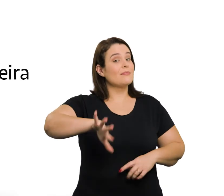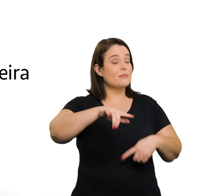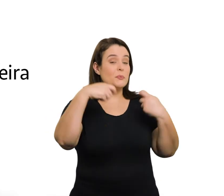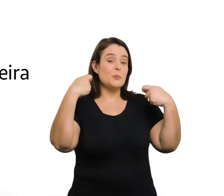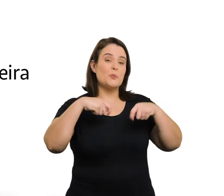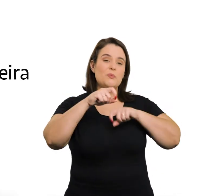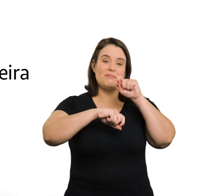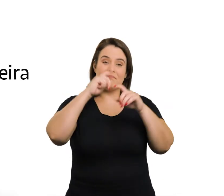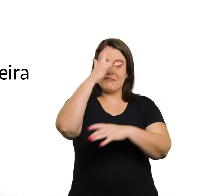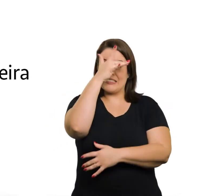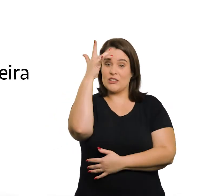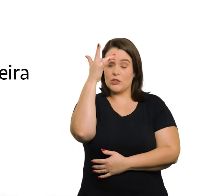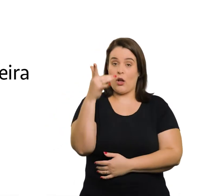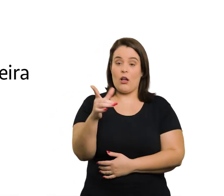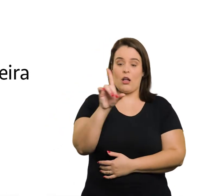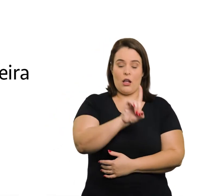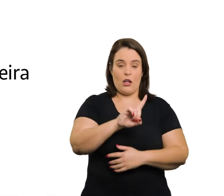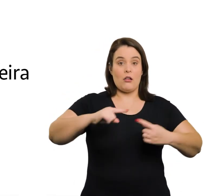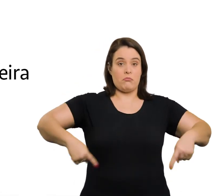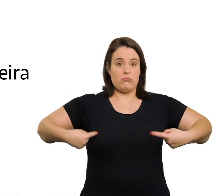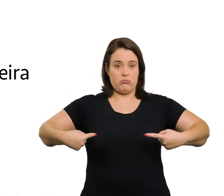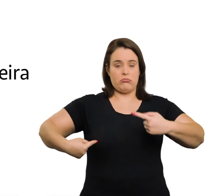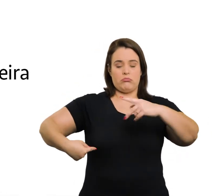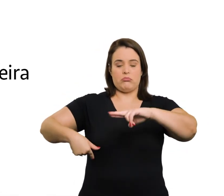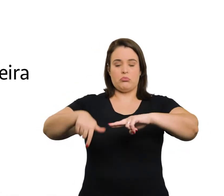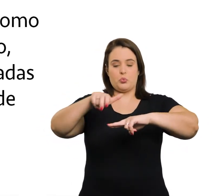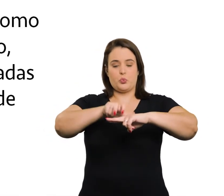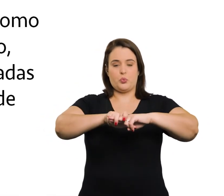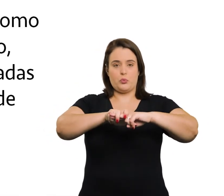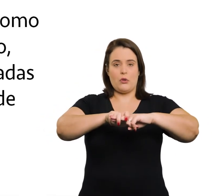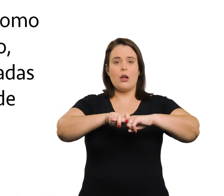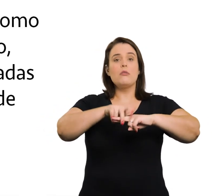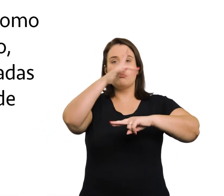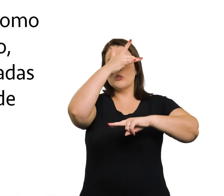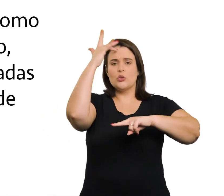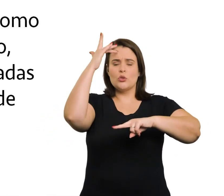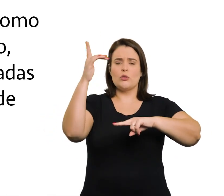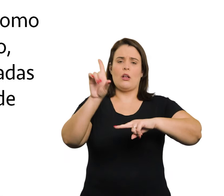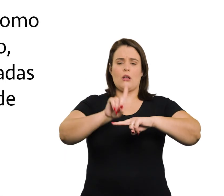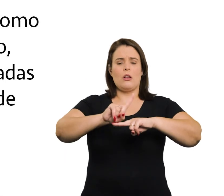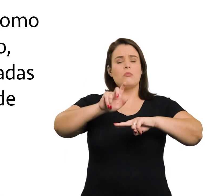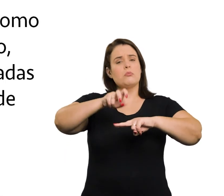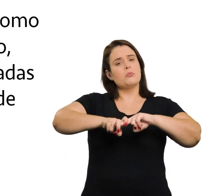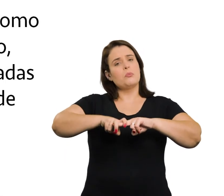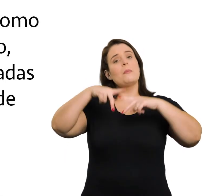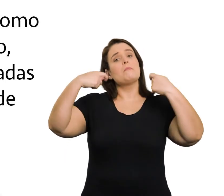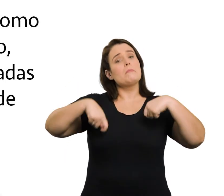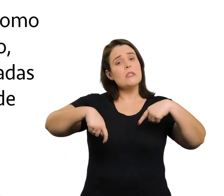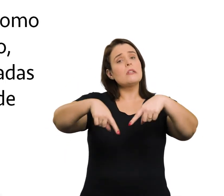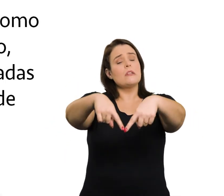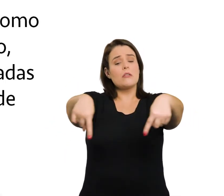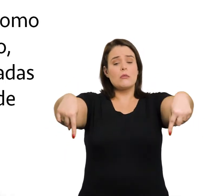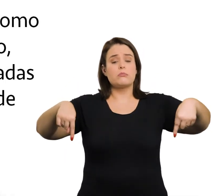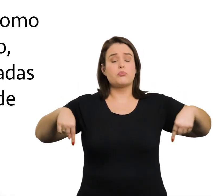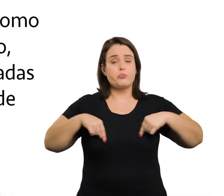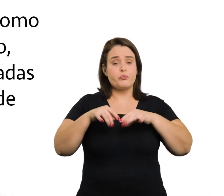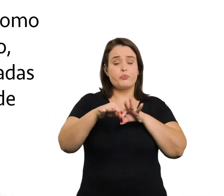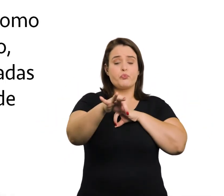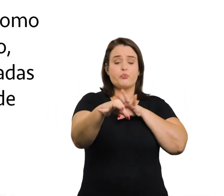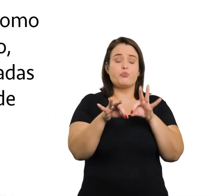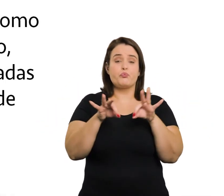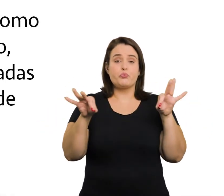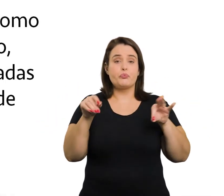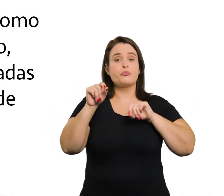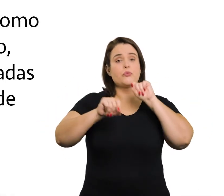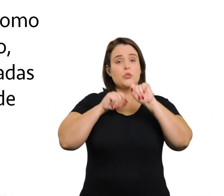É o espaço necessário para acomodar uma pessoa em cadeira de rodas. A pessoa em cadeira de rodas é a que demanda